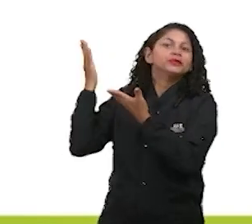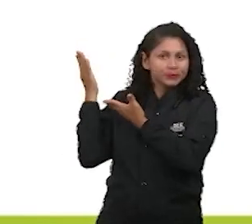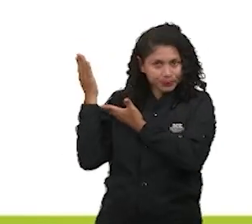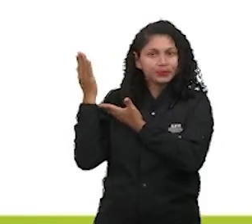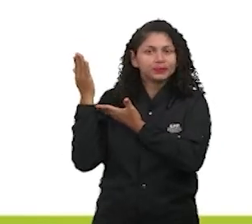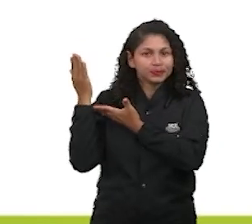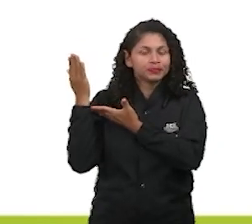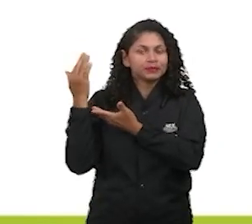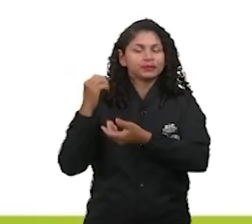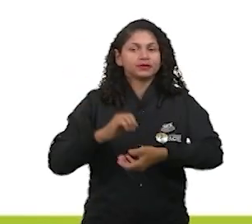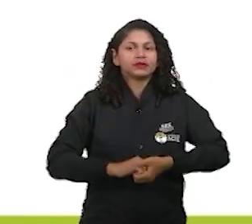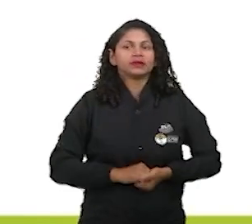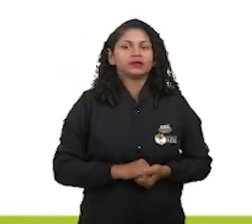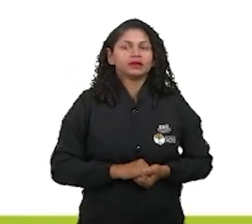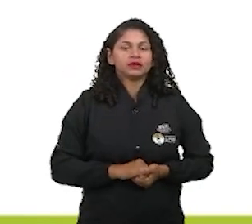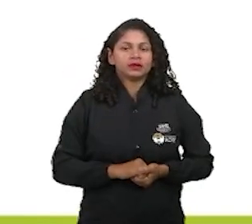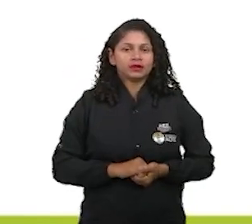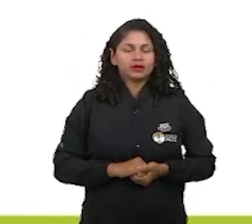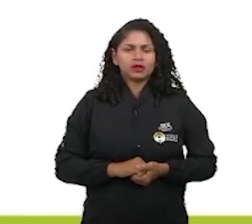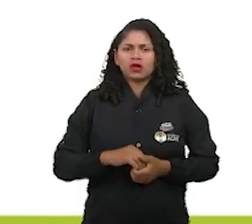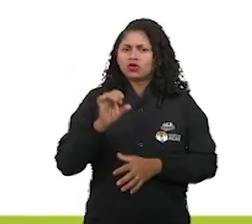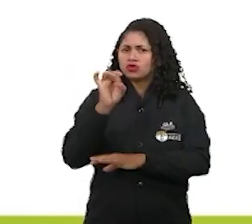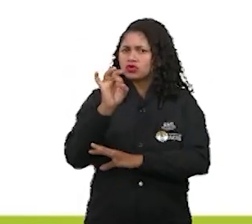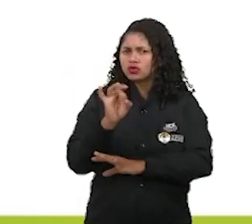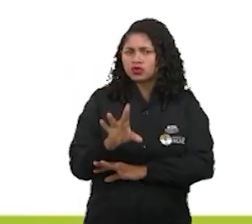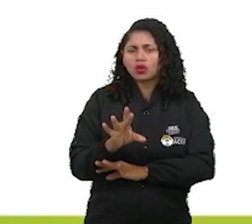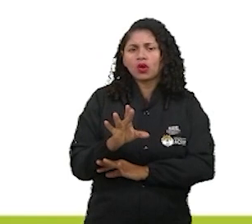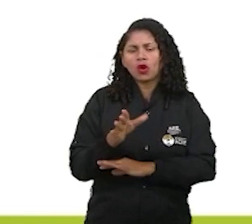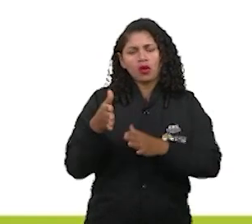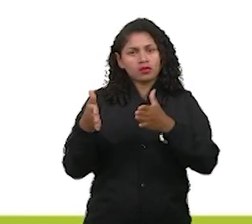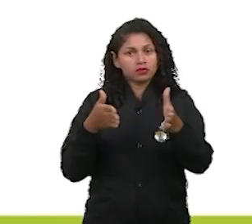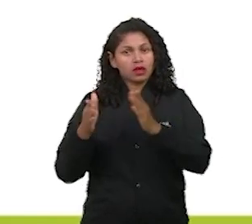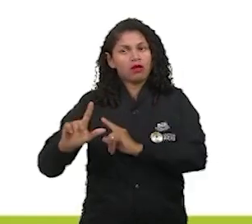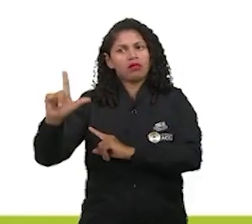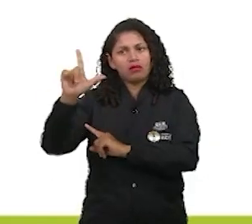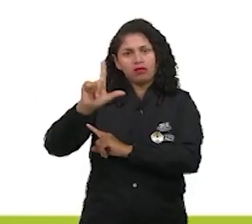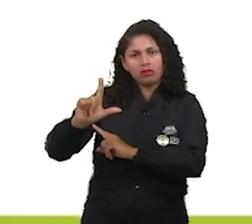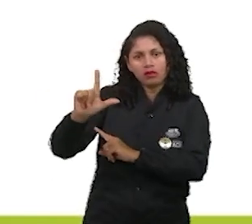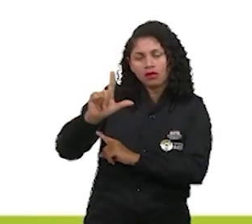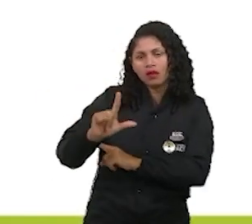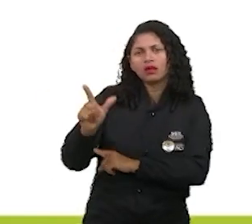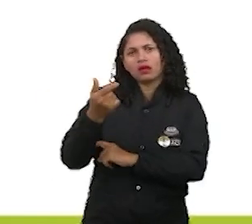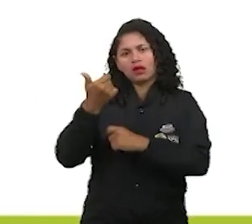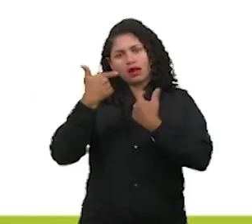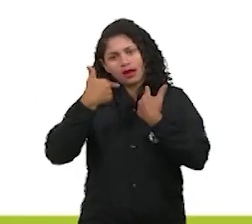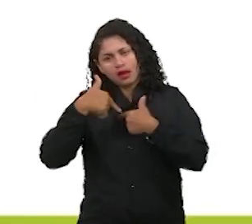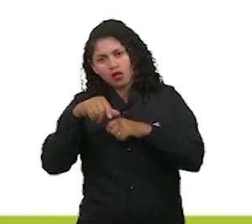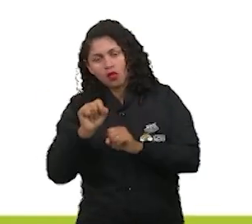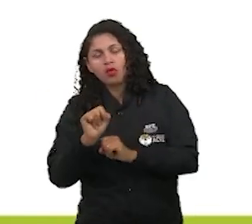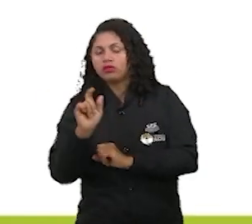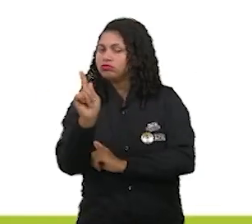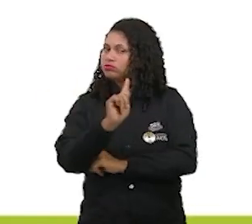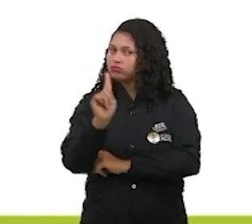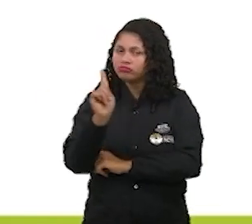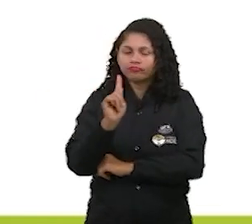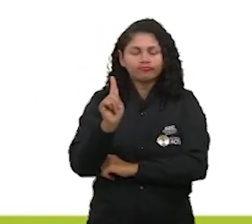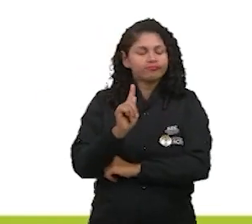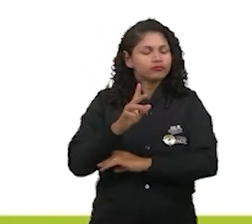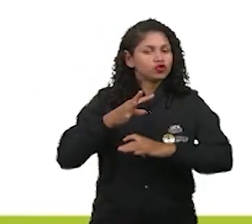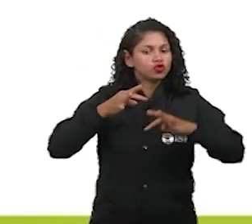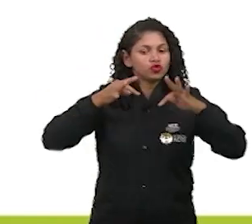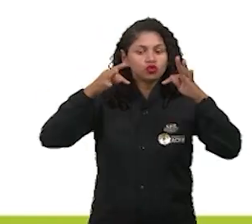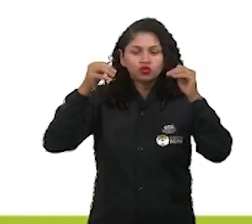eu quero mencionar que não é só na parte da literatura, na parte de linguagens, não, ele está ali em todo